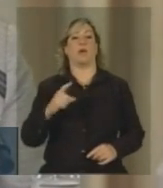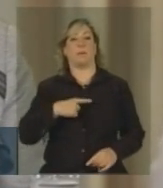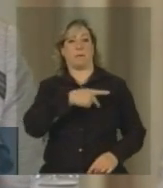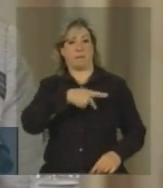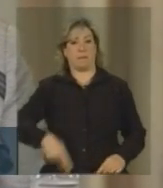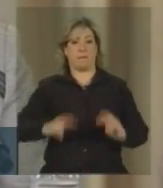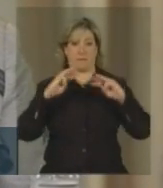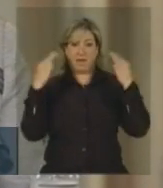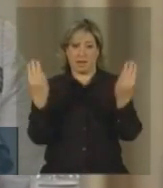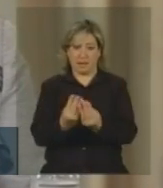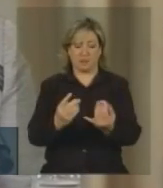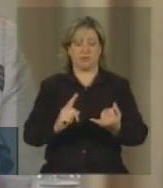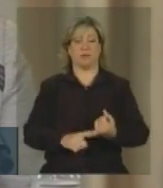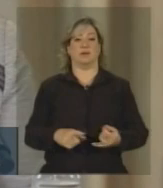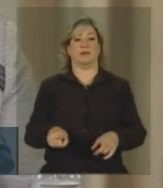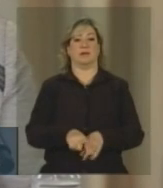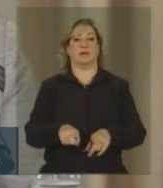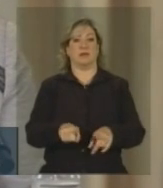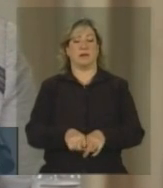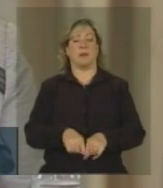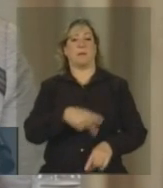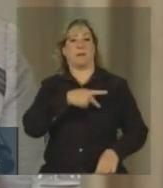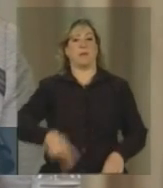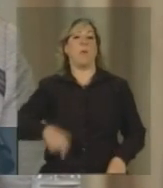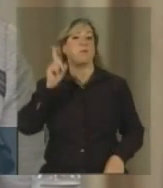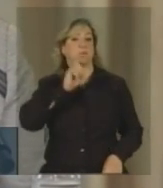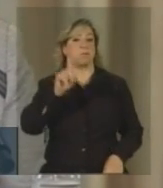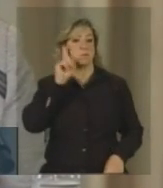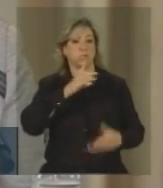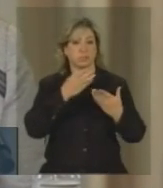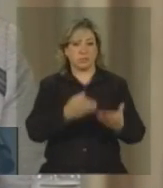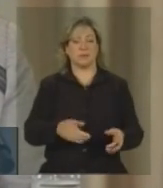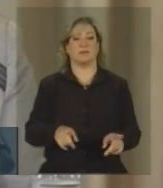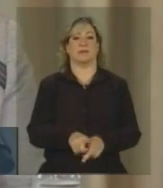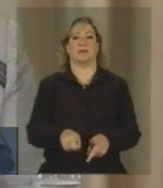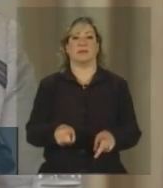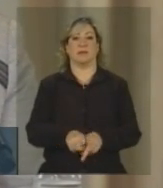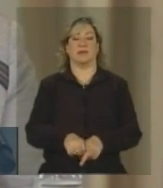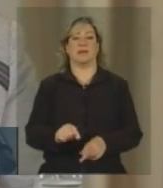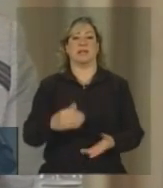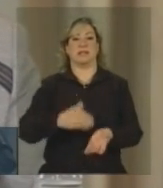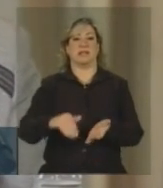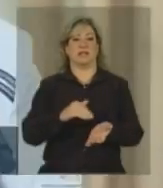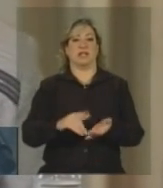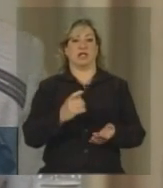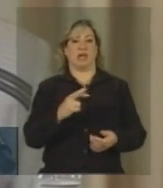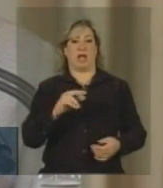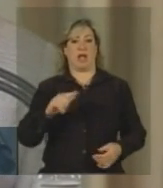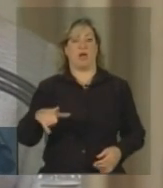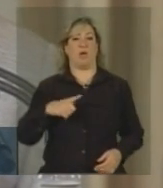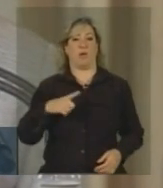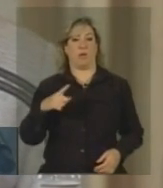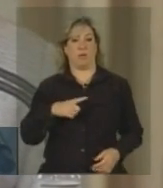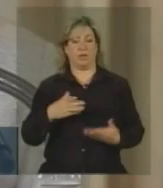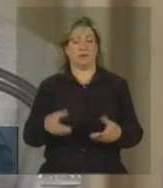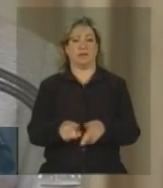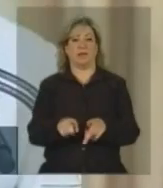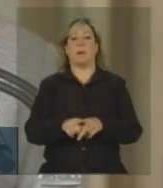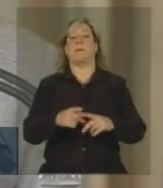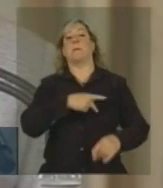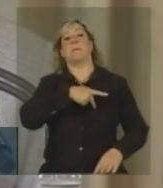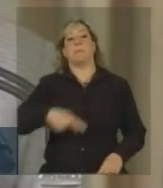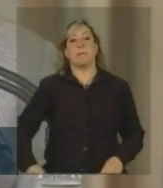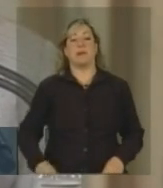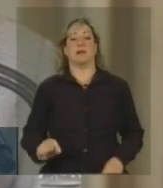Barack Obama, com o secretário-geral Ban Ki-moon, com o presidente do